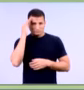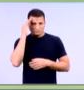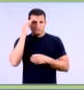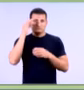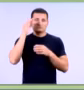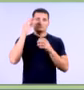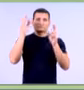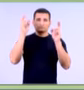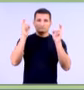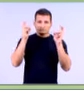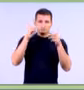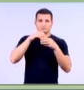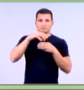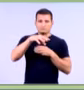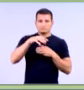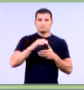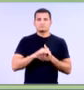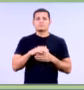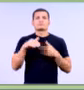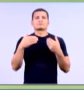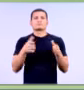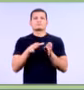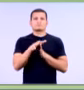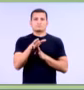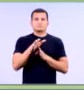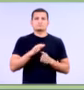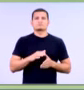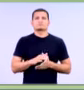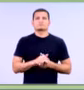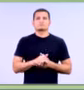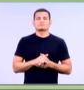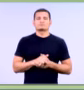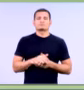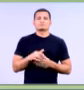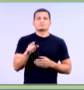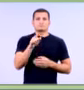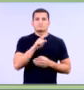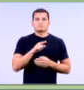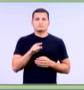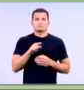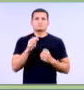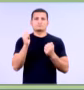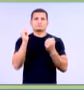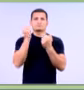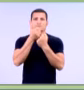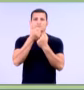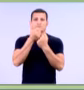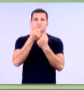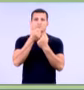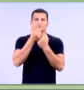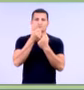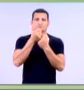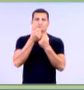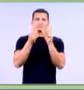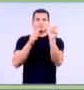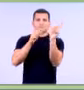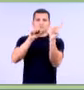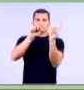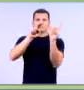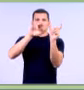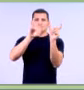a dica? A dica é o seguinte: você substitui o